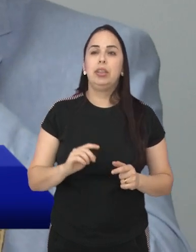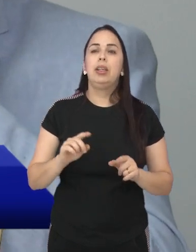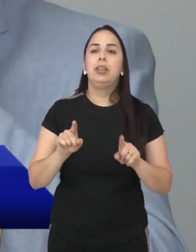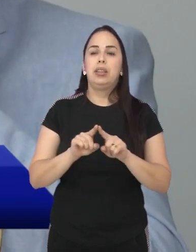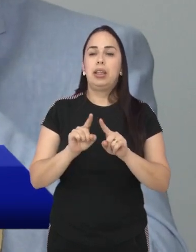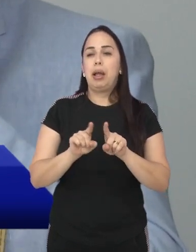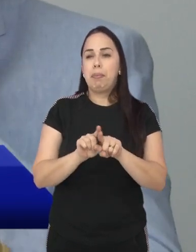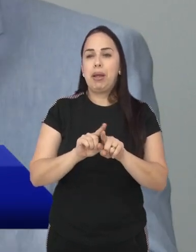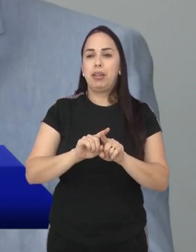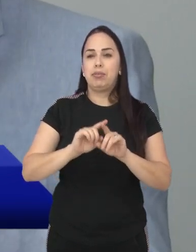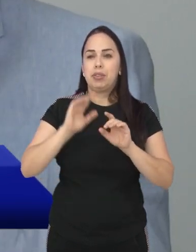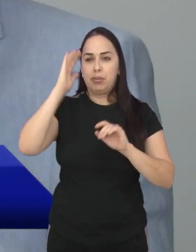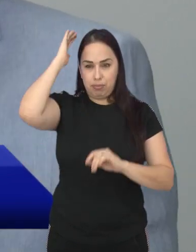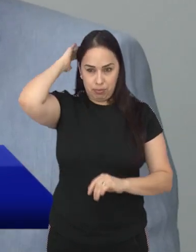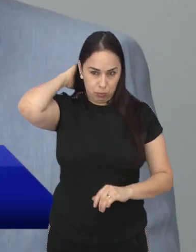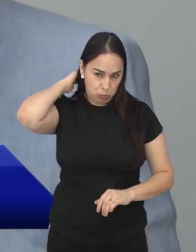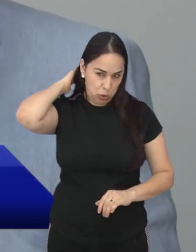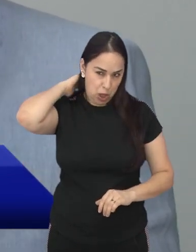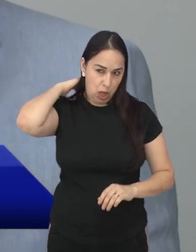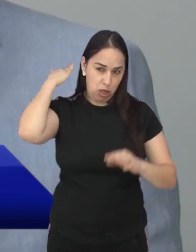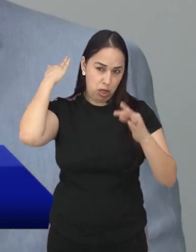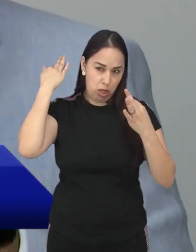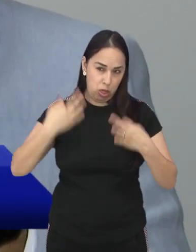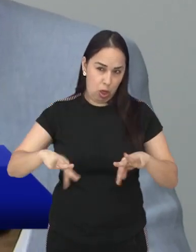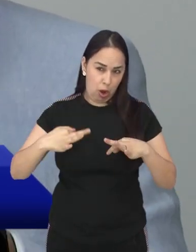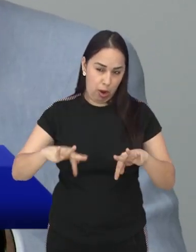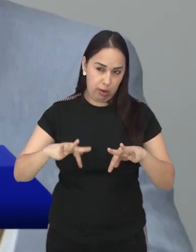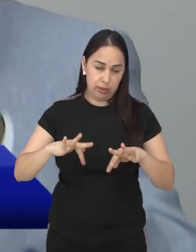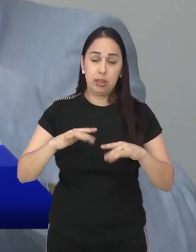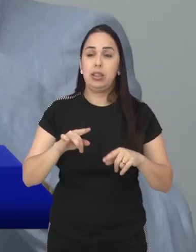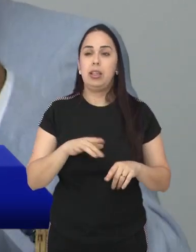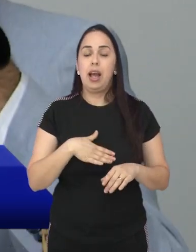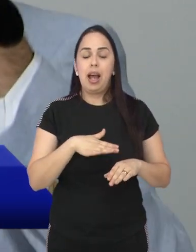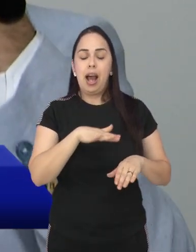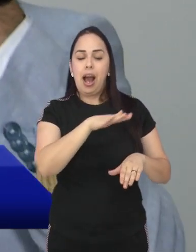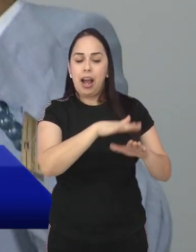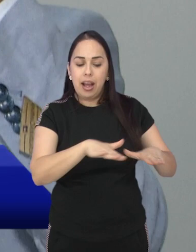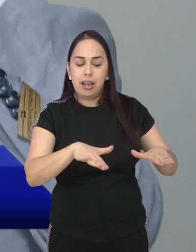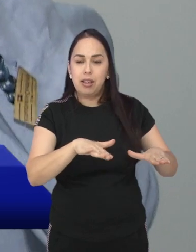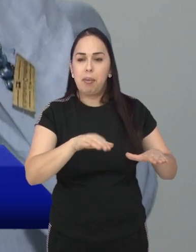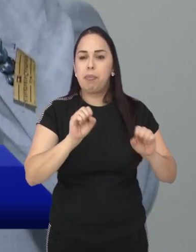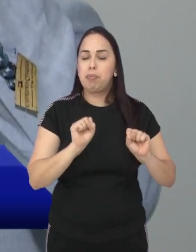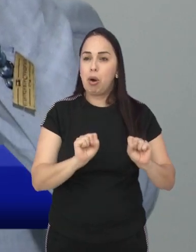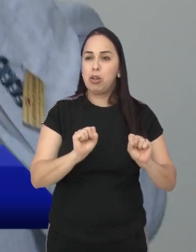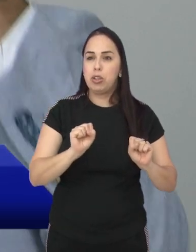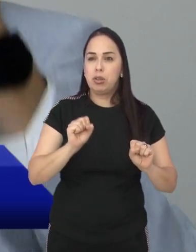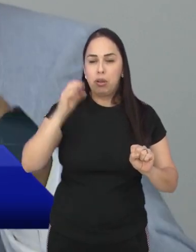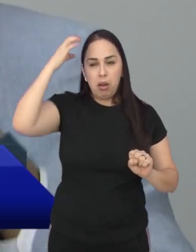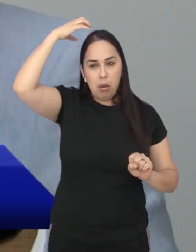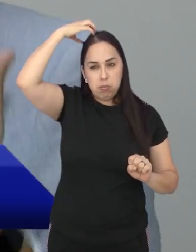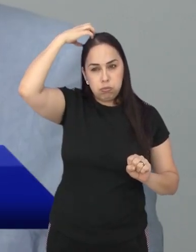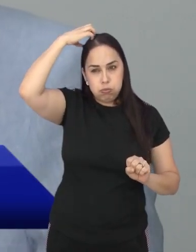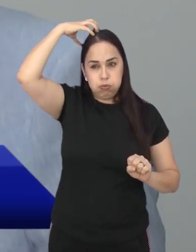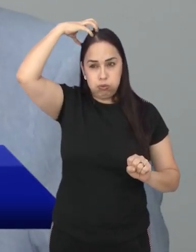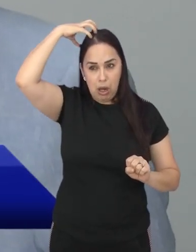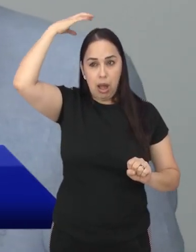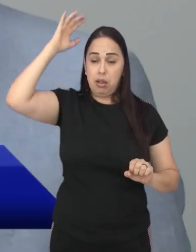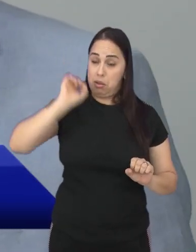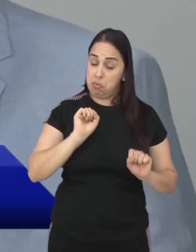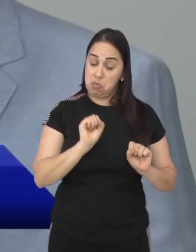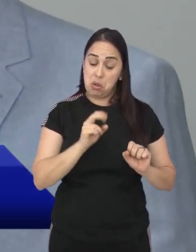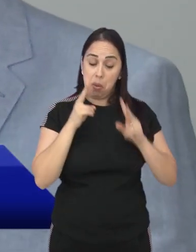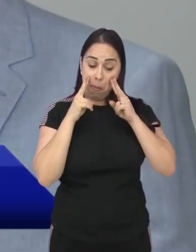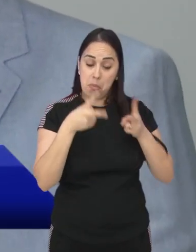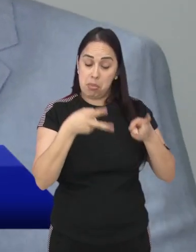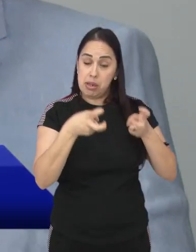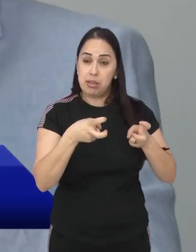rigidez de Nuca é algo muito importante na criança a gente pode ter uma abaulamento que a gente chama da moleira da criança